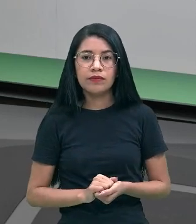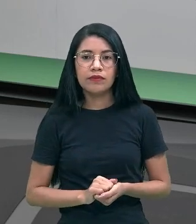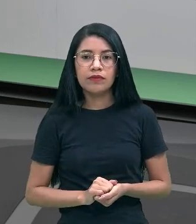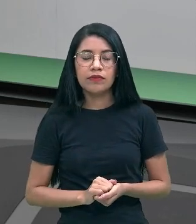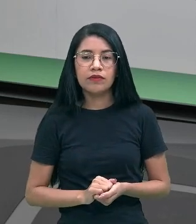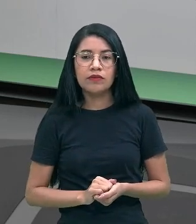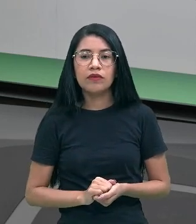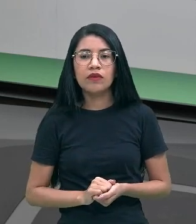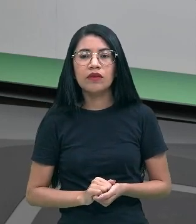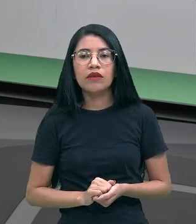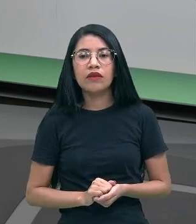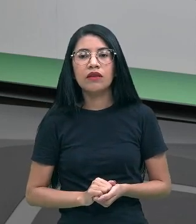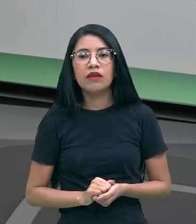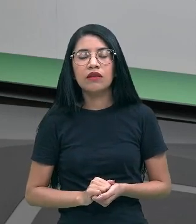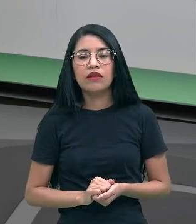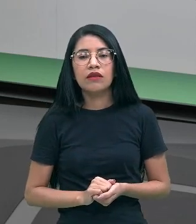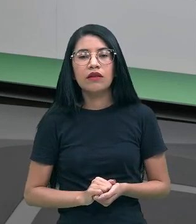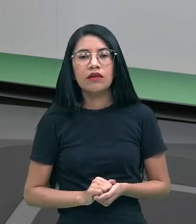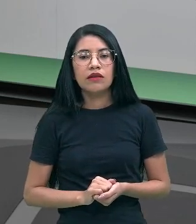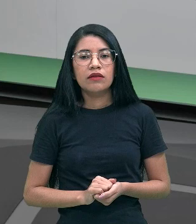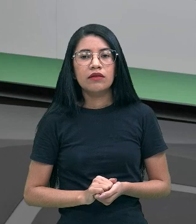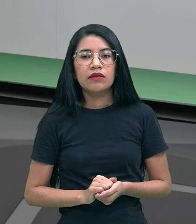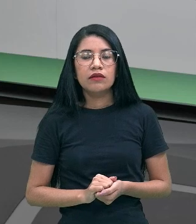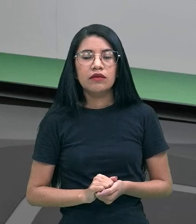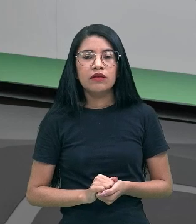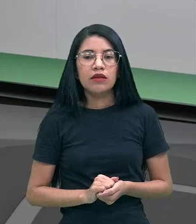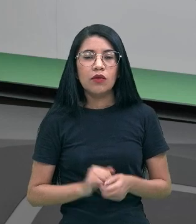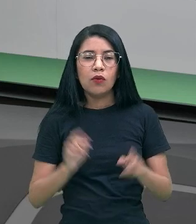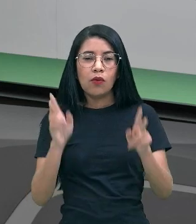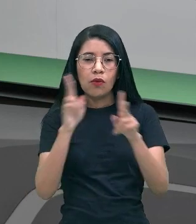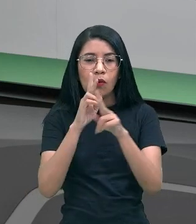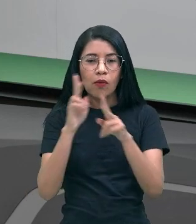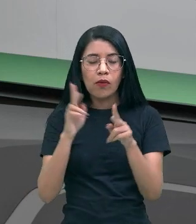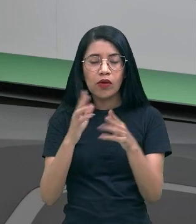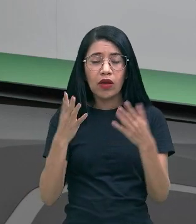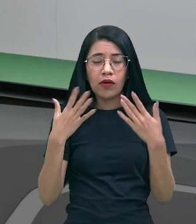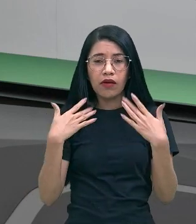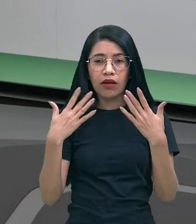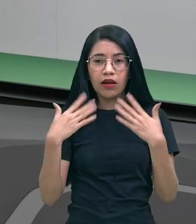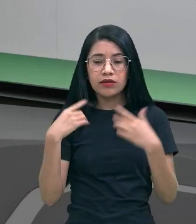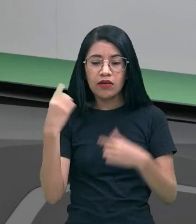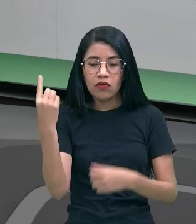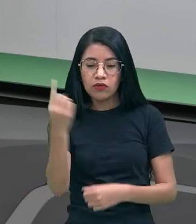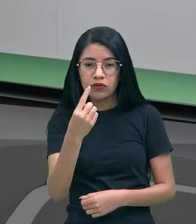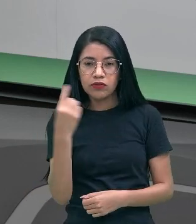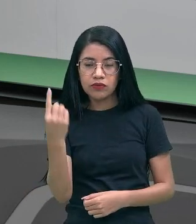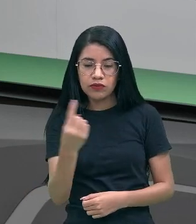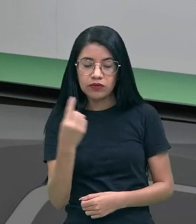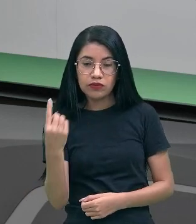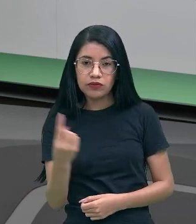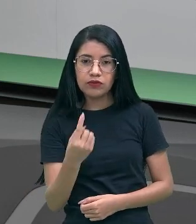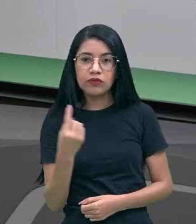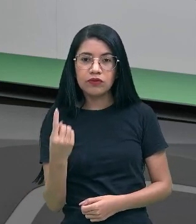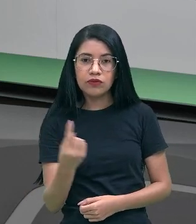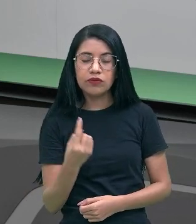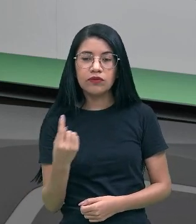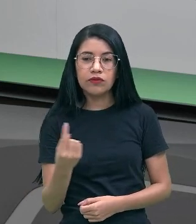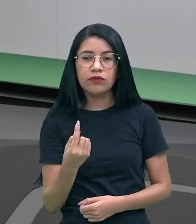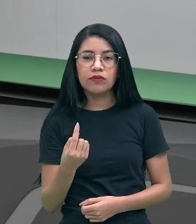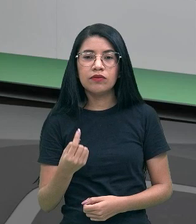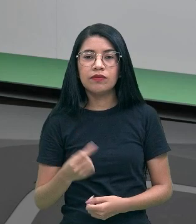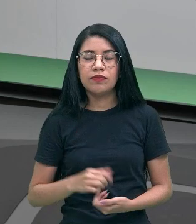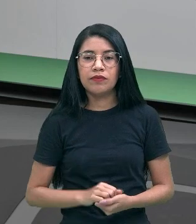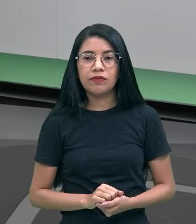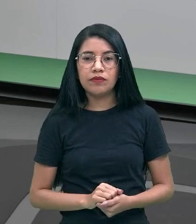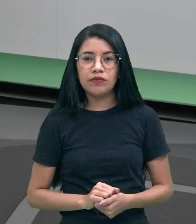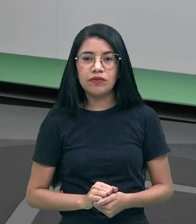não, os ventos eles vão ali, ó, vão ficar quentes, aí eles vão formar furacões, eles vão formar ali